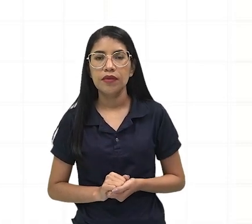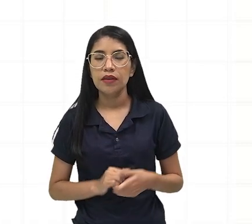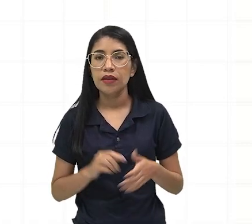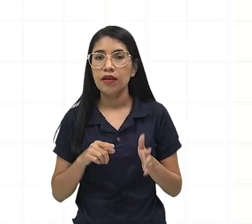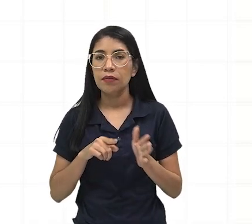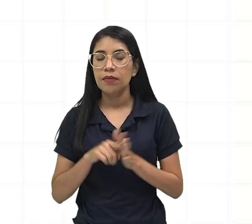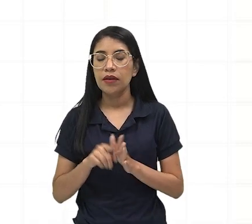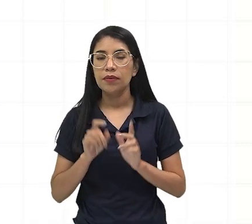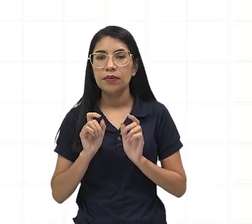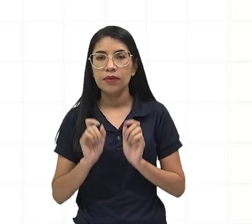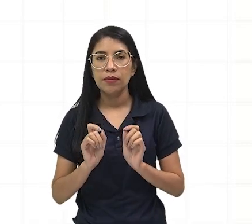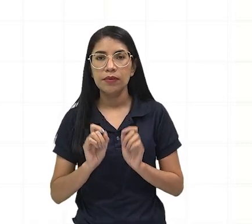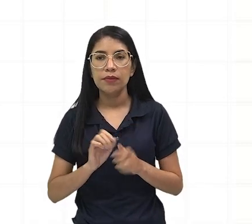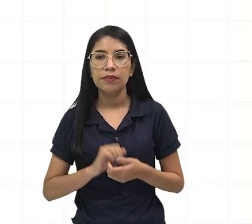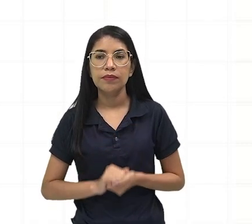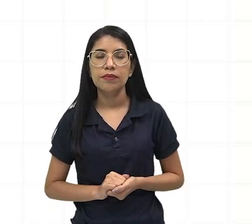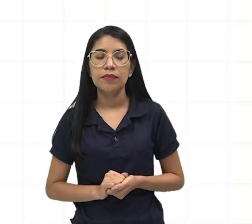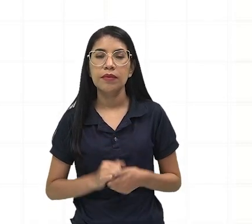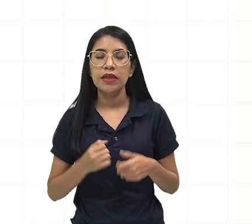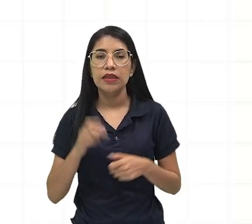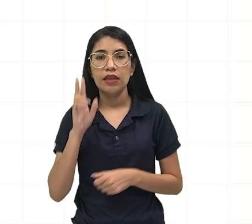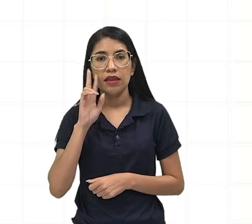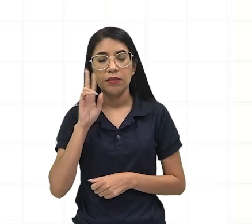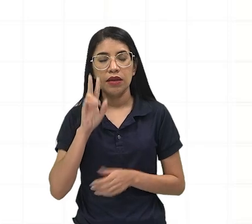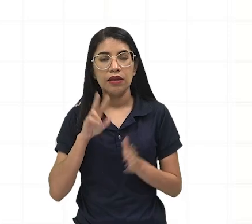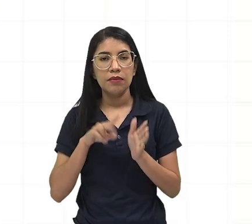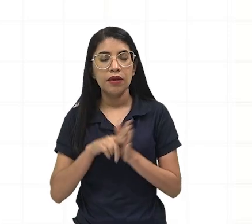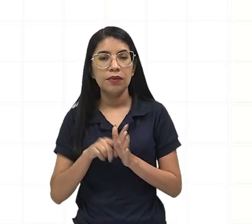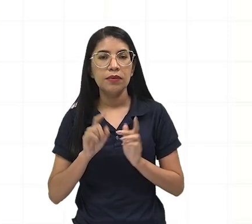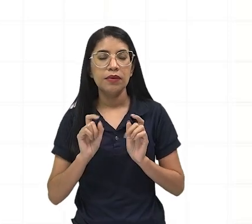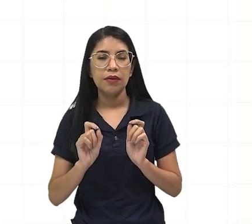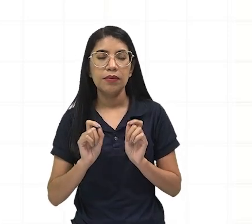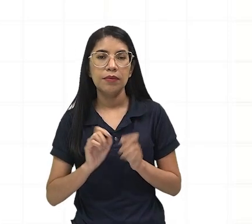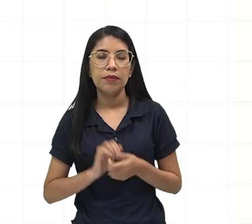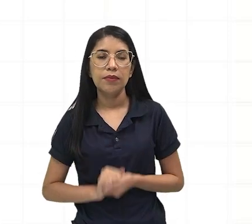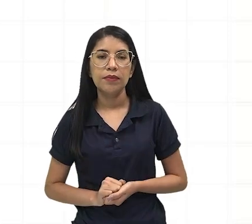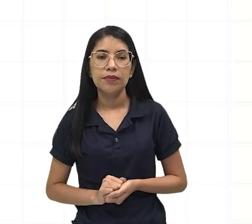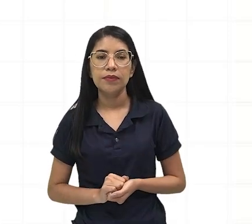Ó. Qual é, né? Vamos lembrar aqui a pergunta. Ó.